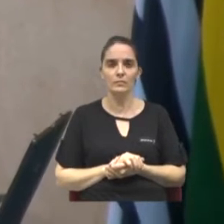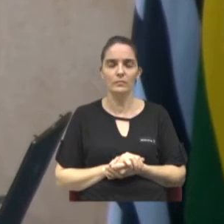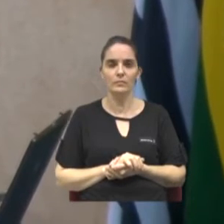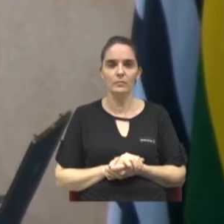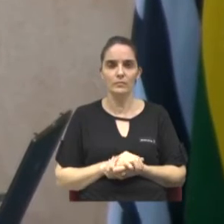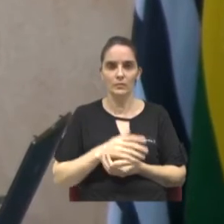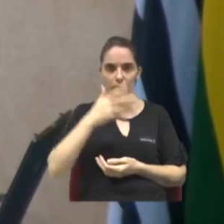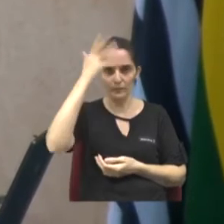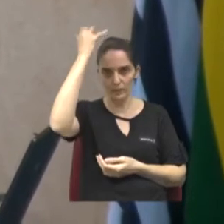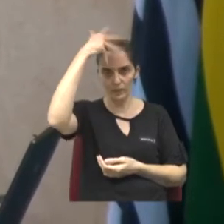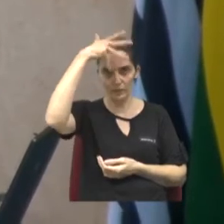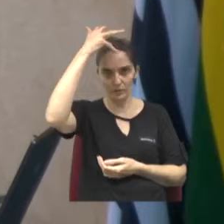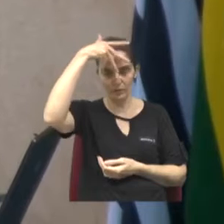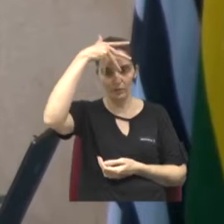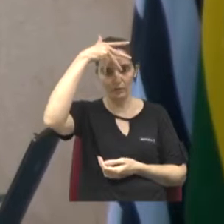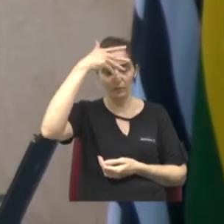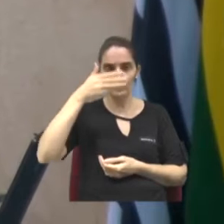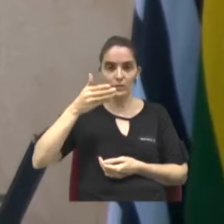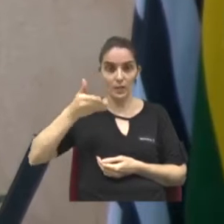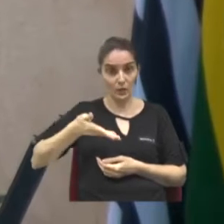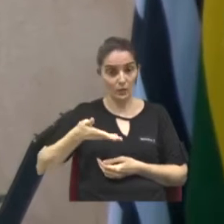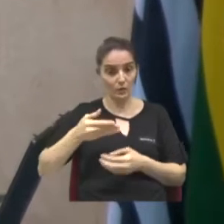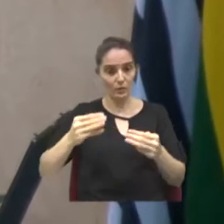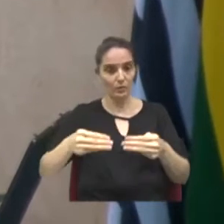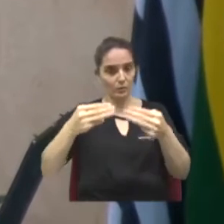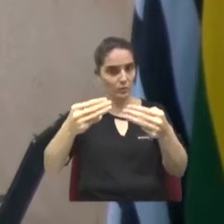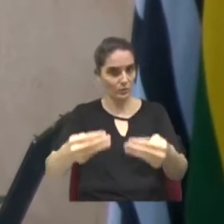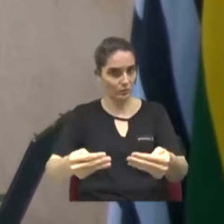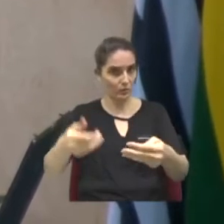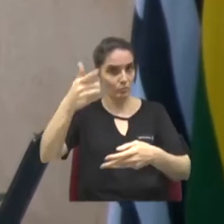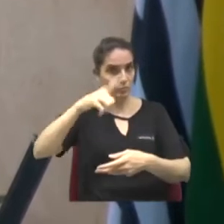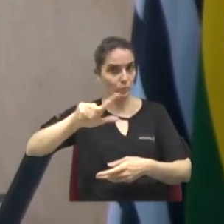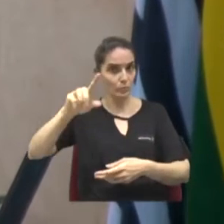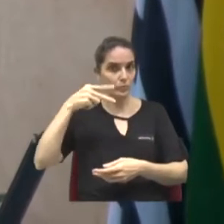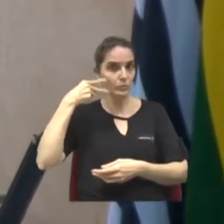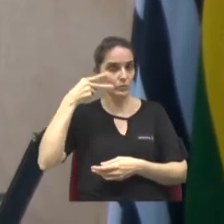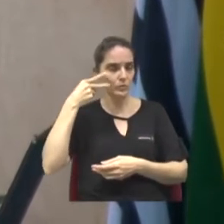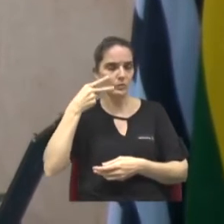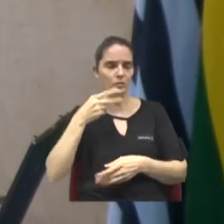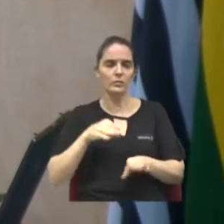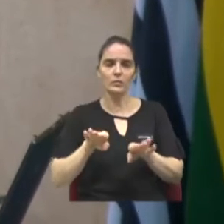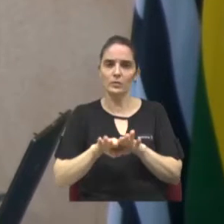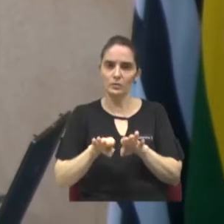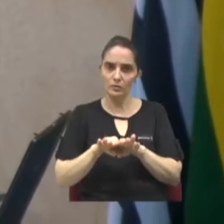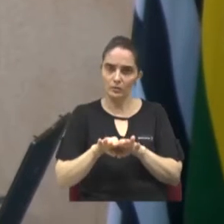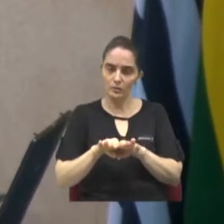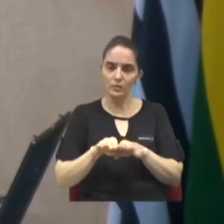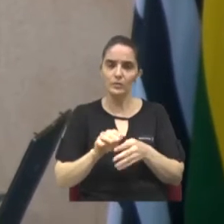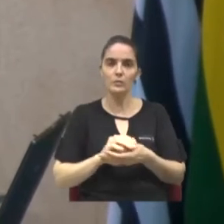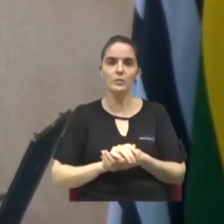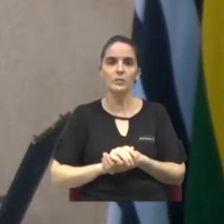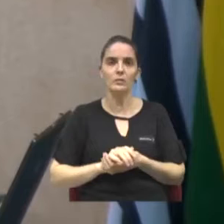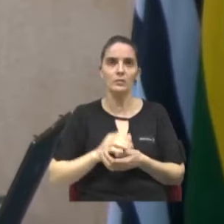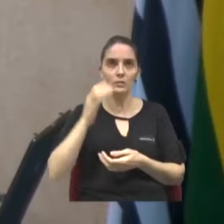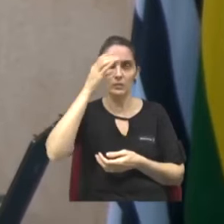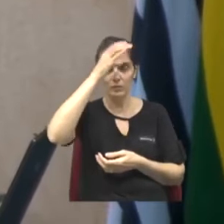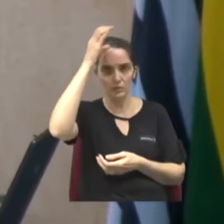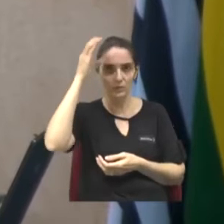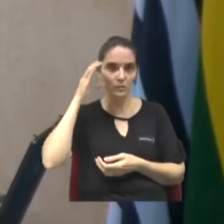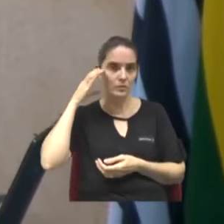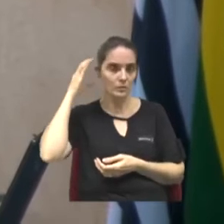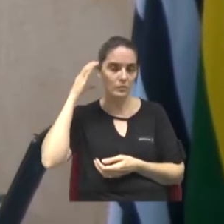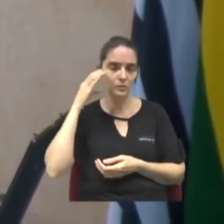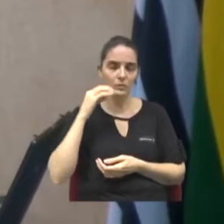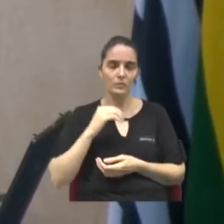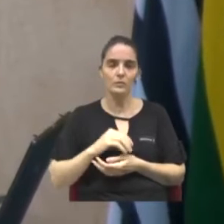Faço esta moção, e outros vereadores até me procuraram, e aqui acho que a doutora Carolina me